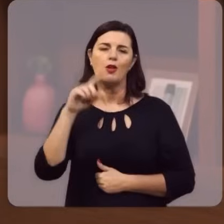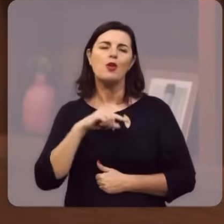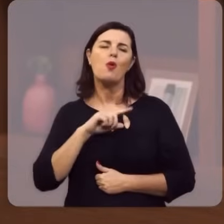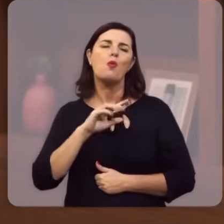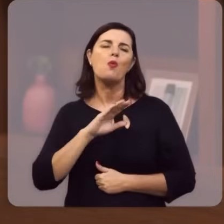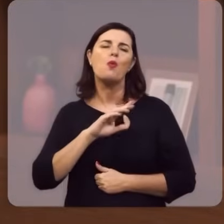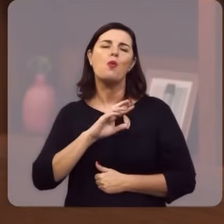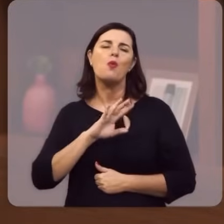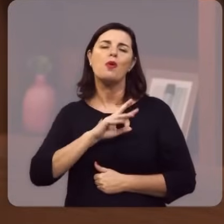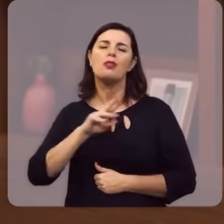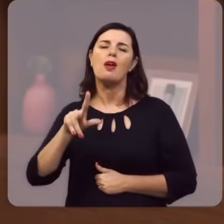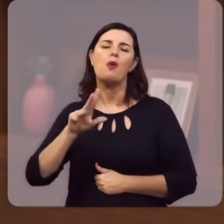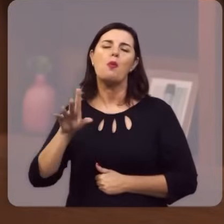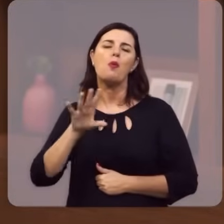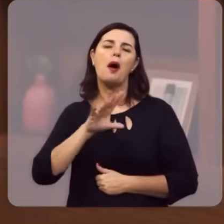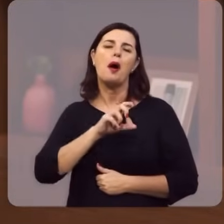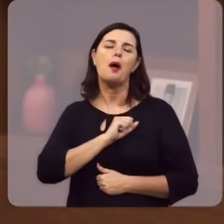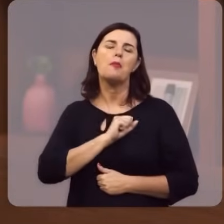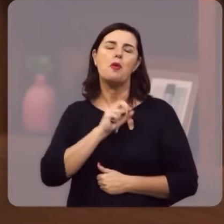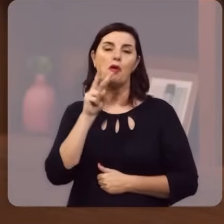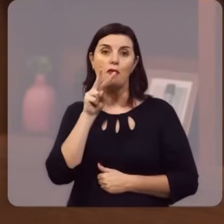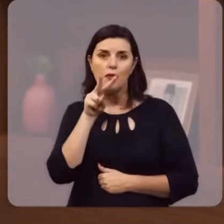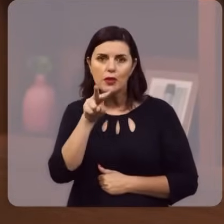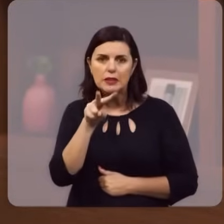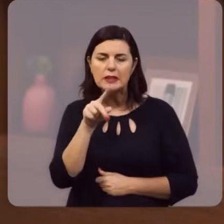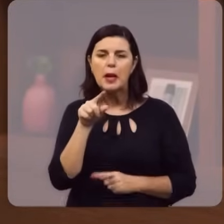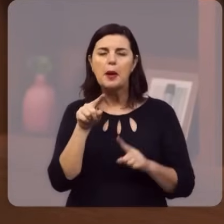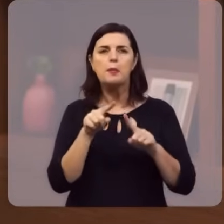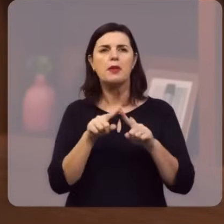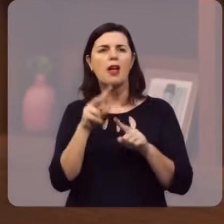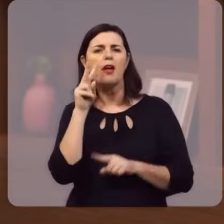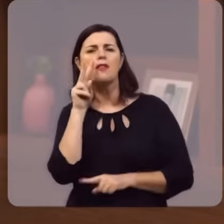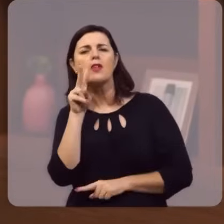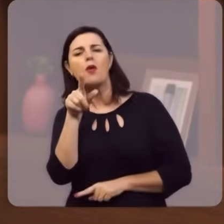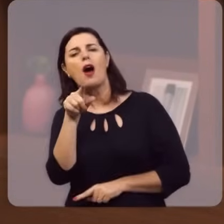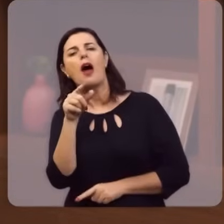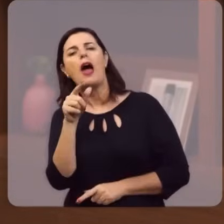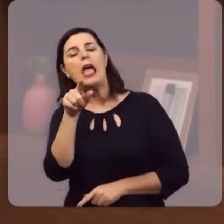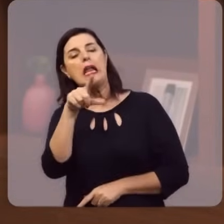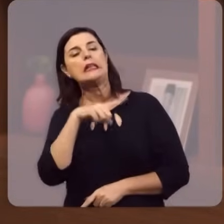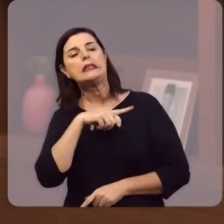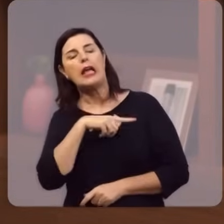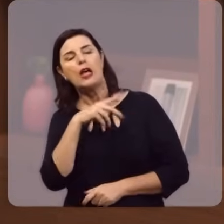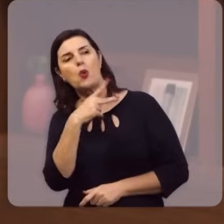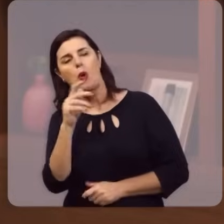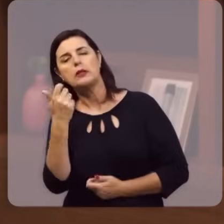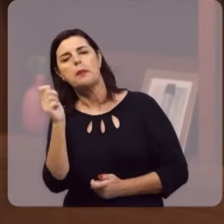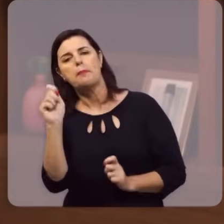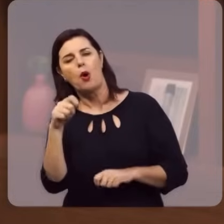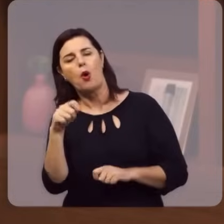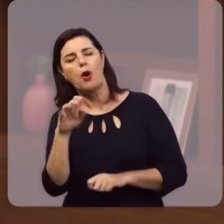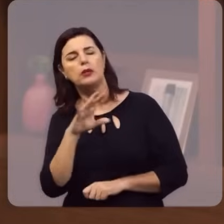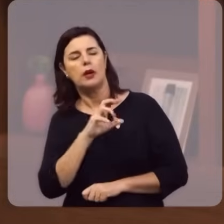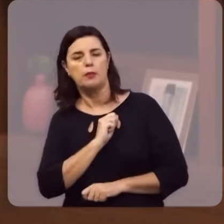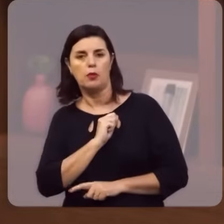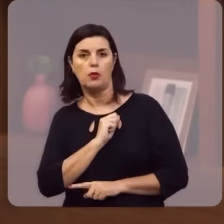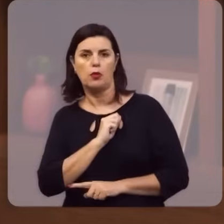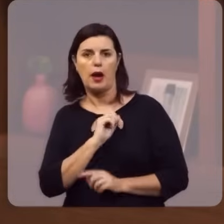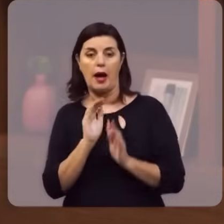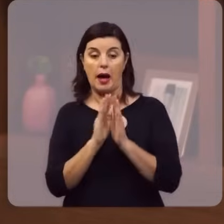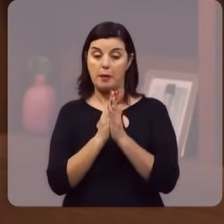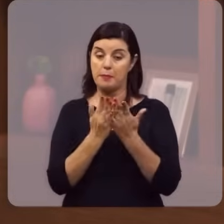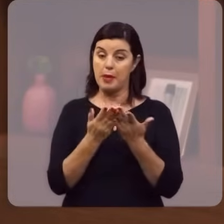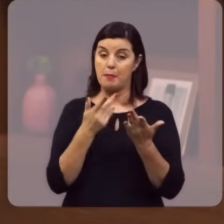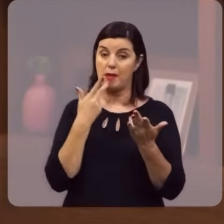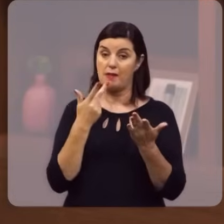amou você porque viu em você algo digno de ser amado diz a bíblia que Ele nos amou